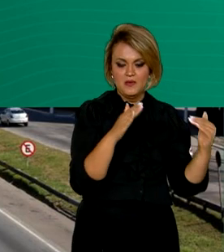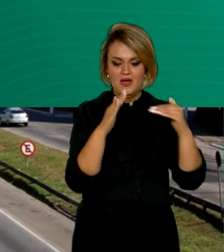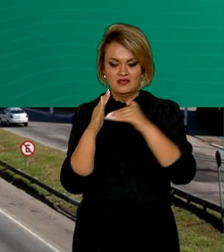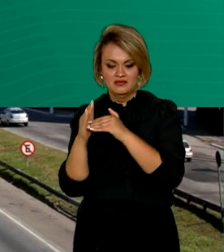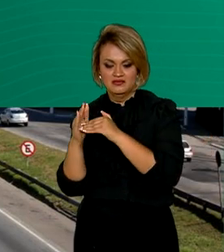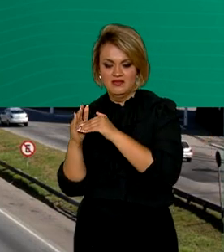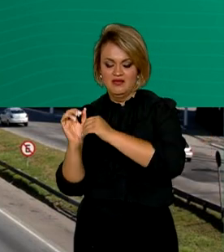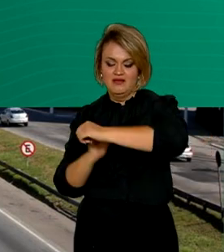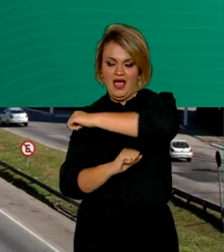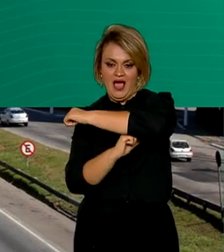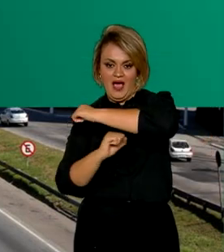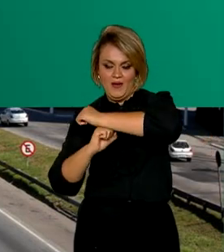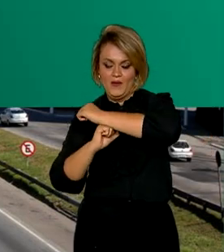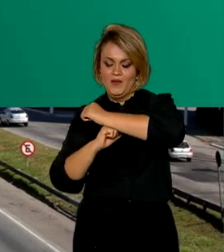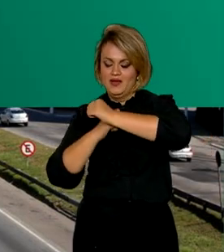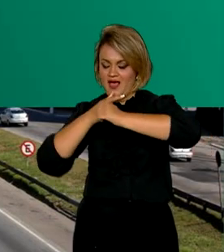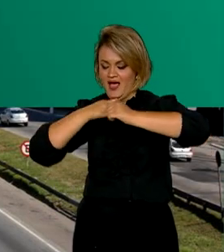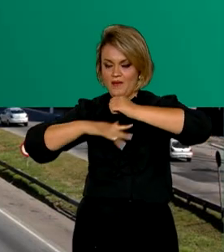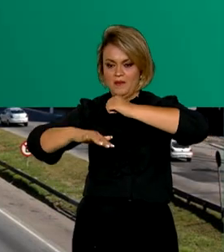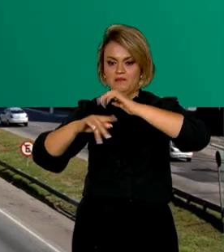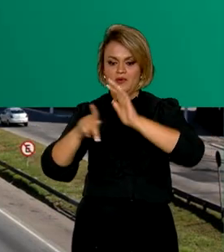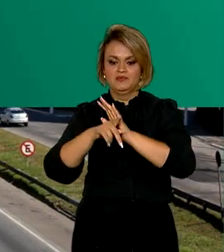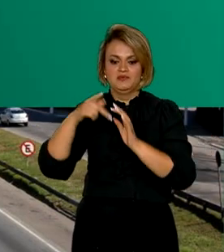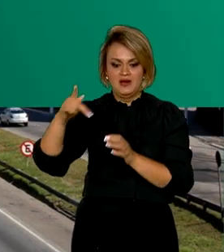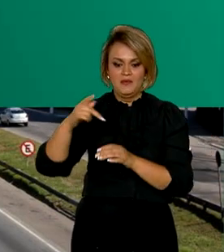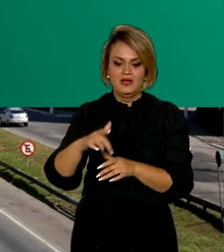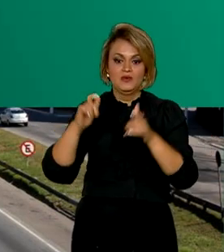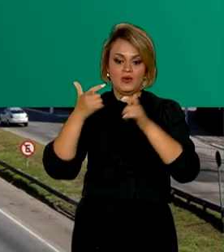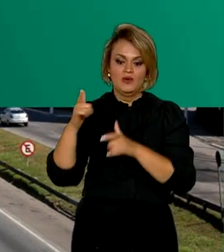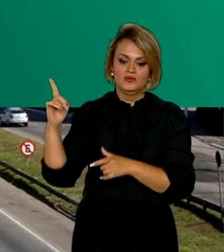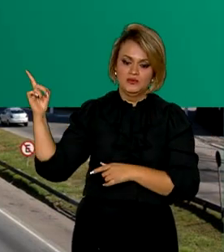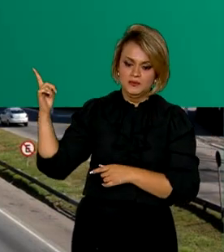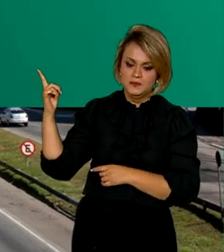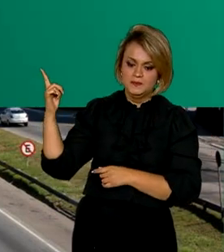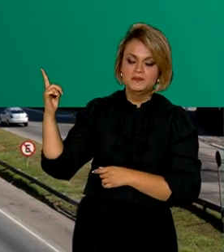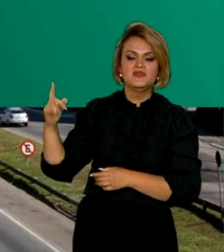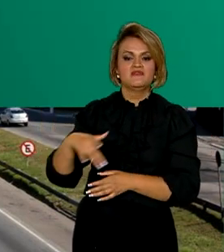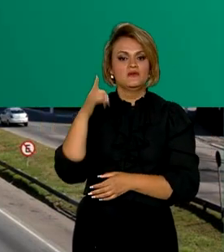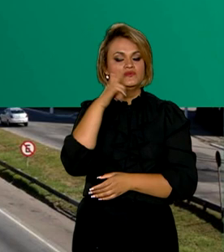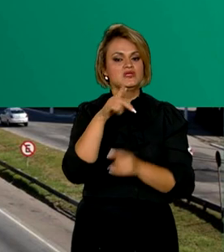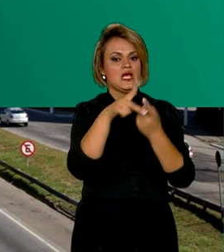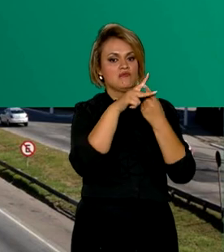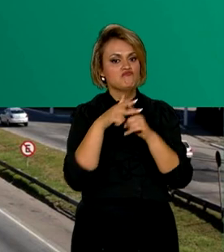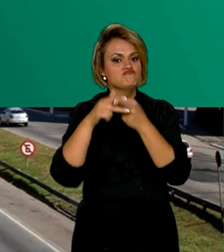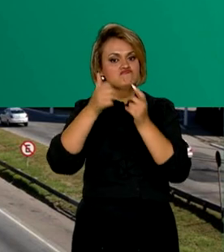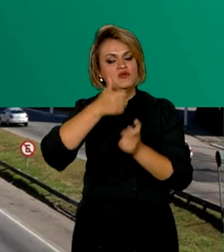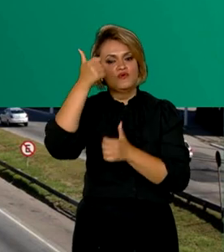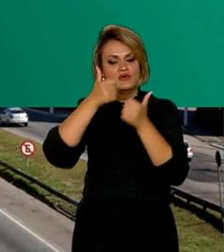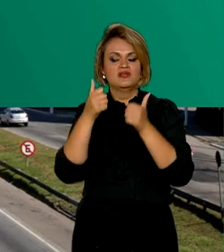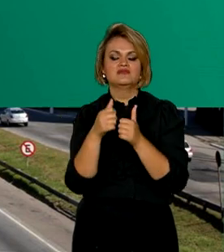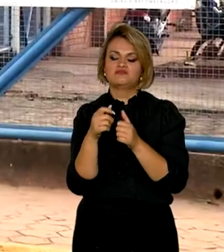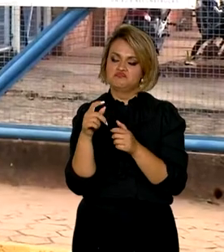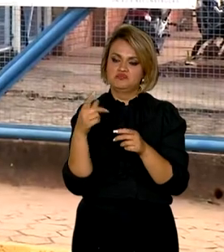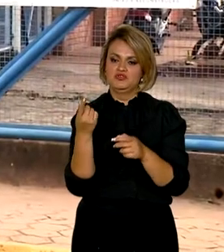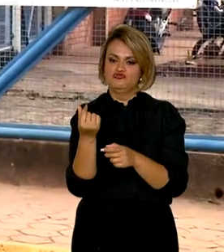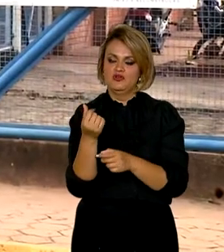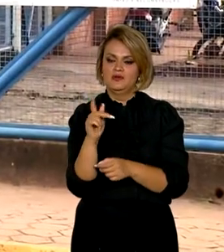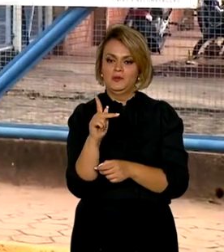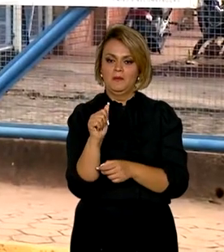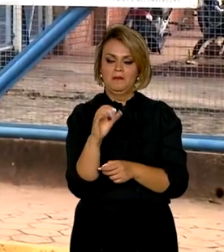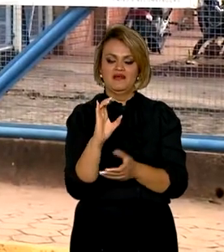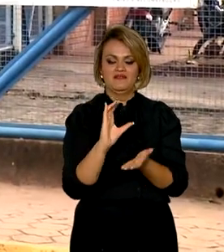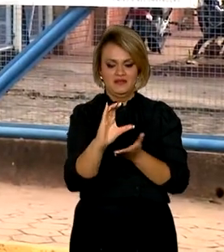ponte sobre o Rio Paraguai. O aeroporto de Dourados também vai receber melhorias com recursos do PAC estadual.